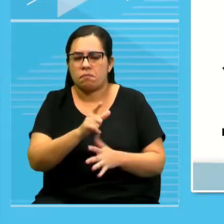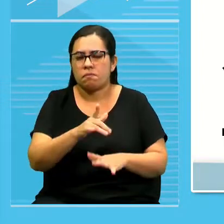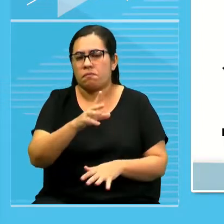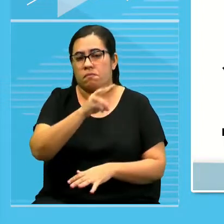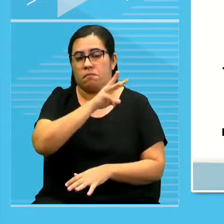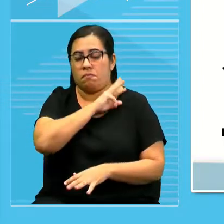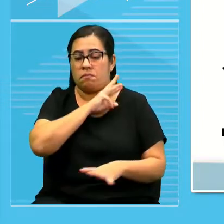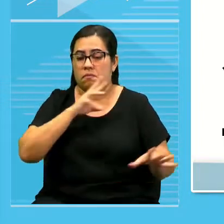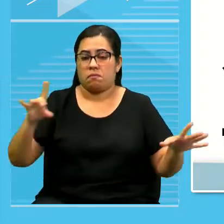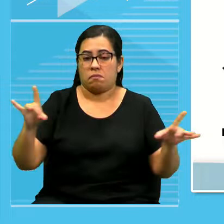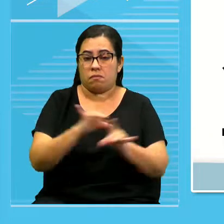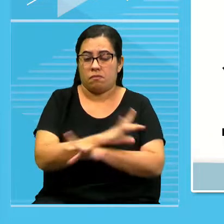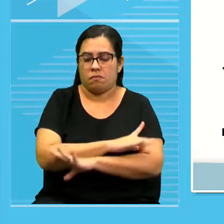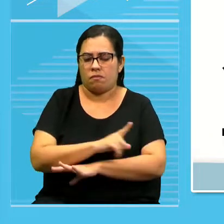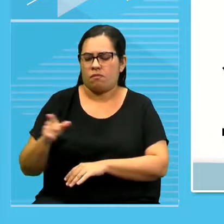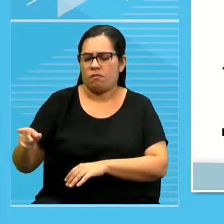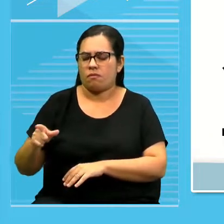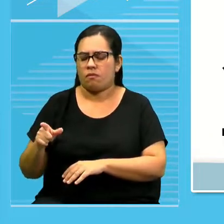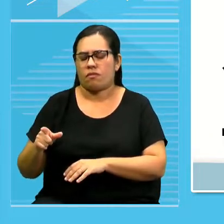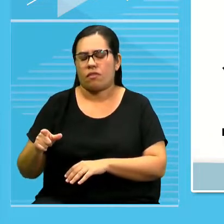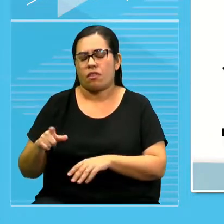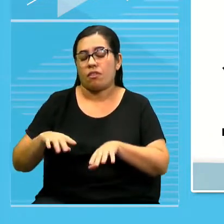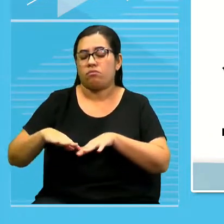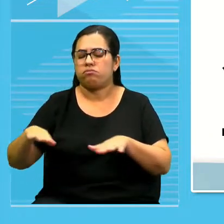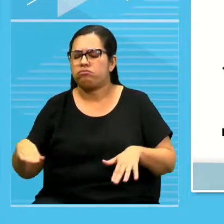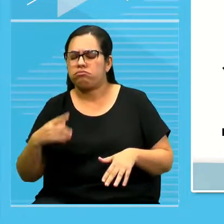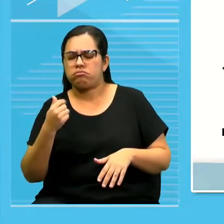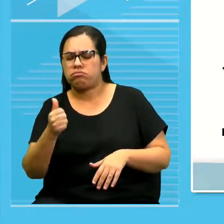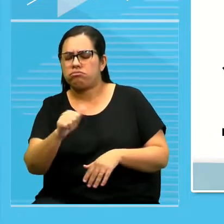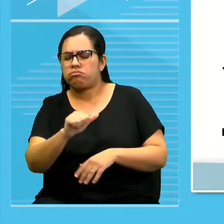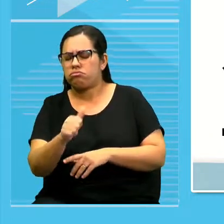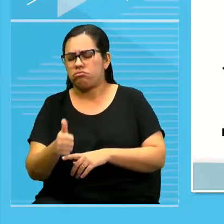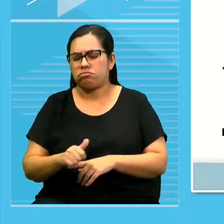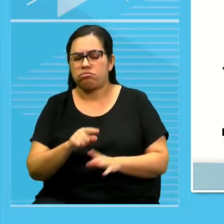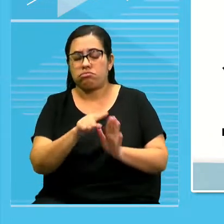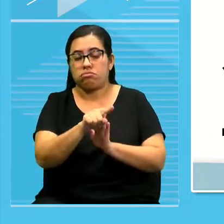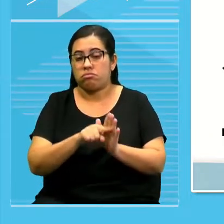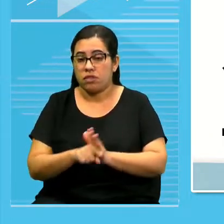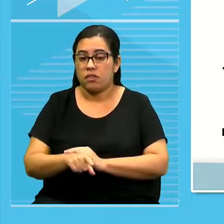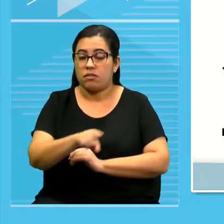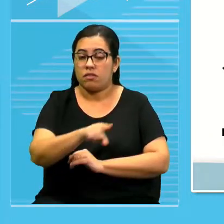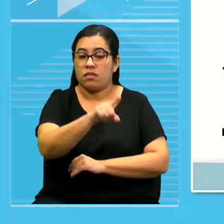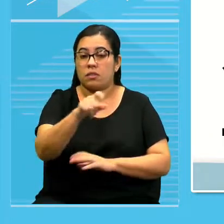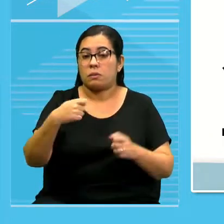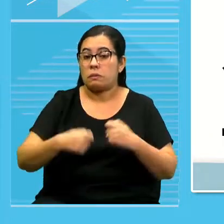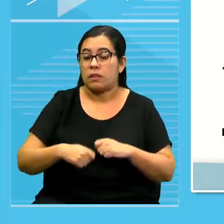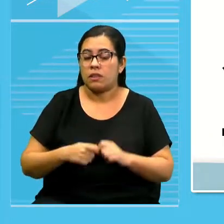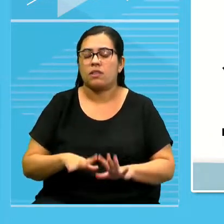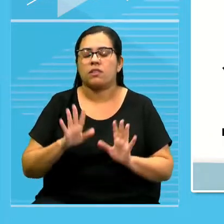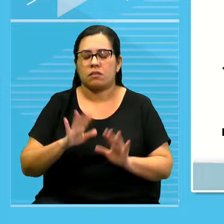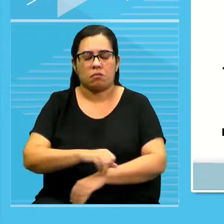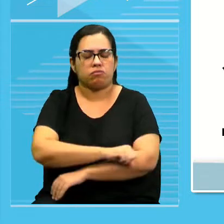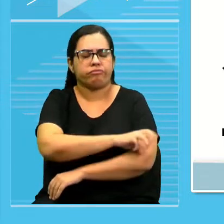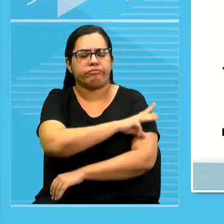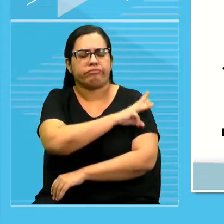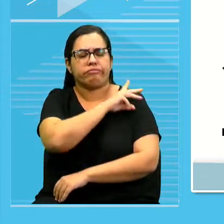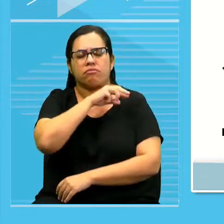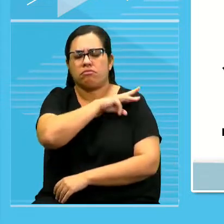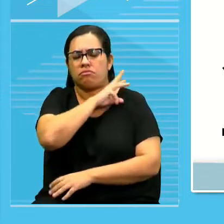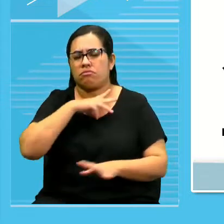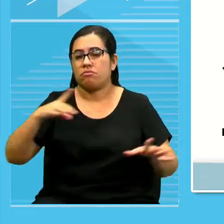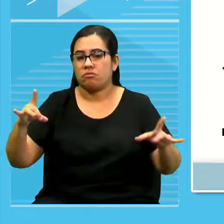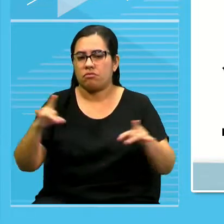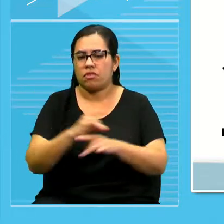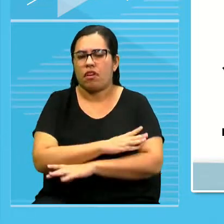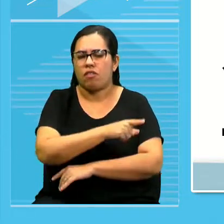está concluindo a escola esse aluno precisa chegar lá na terceira série do Ensino Médio sabendo